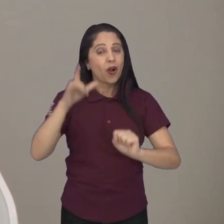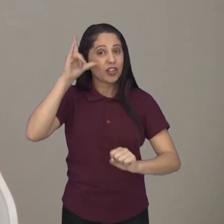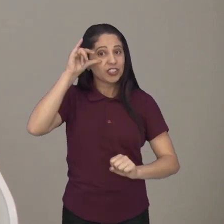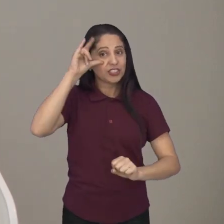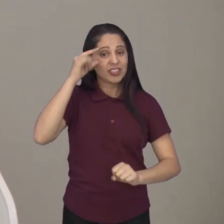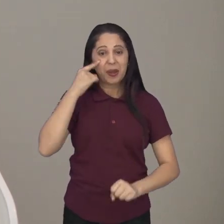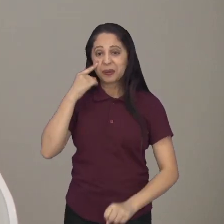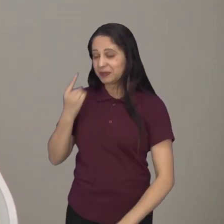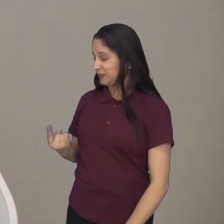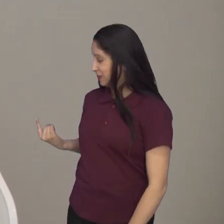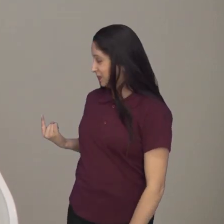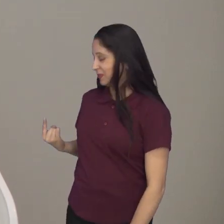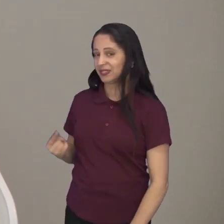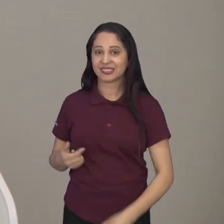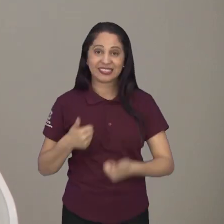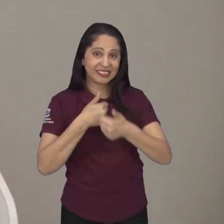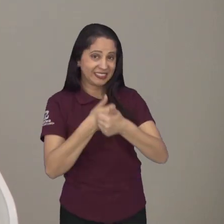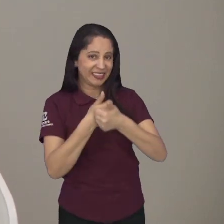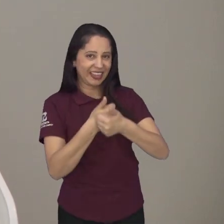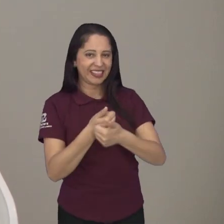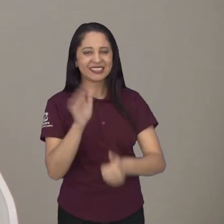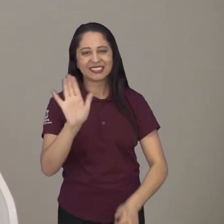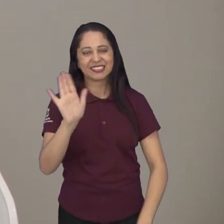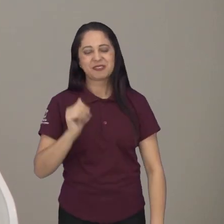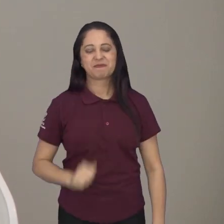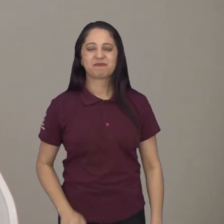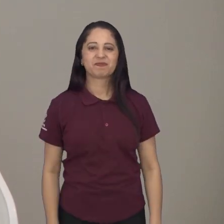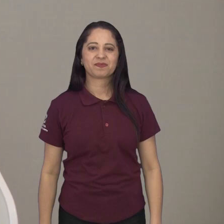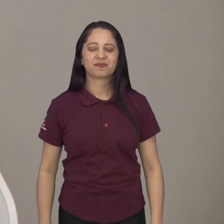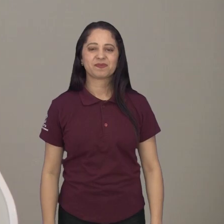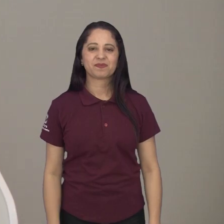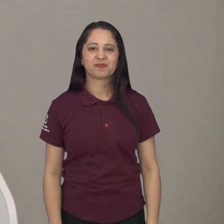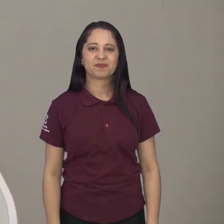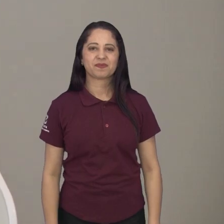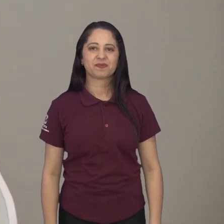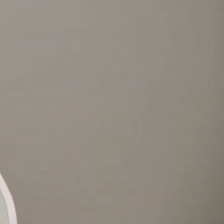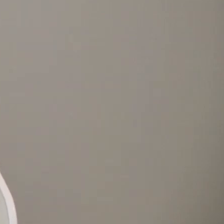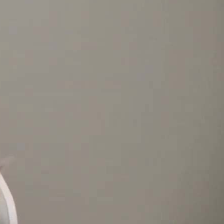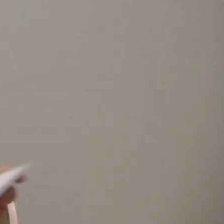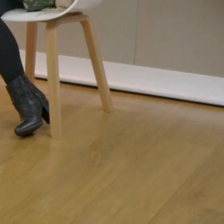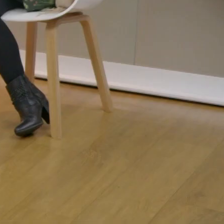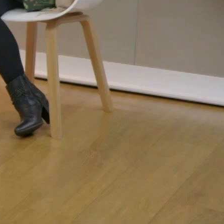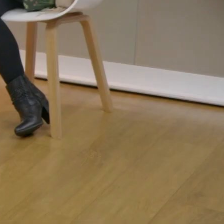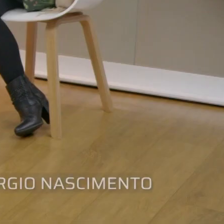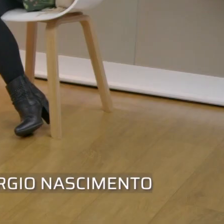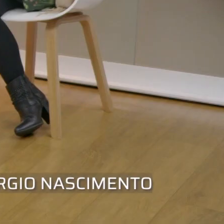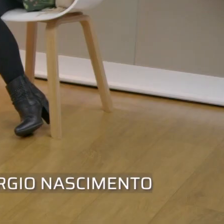aqui. Acompanhe a gente por meio das nossas redes sociais. Até a próxima!